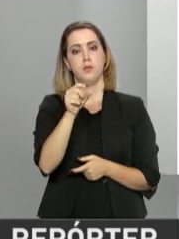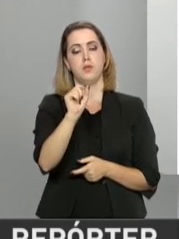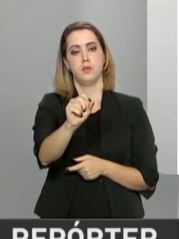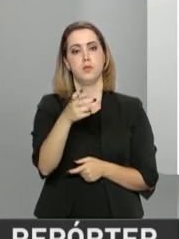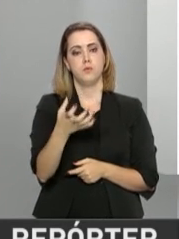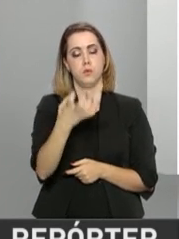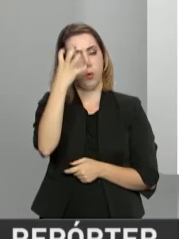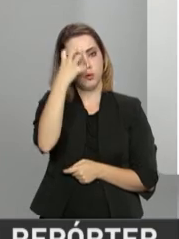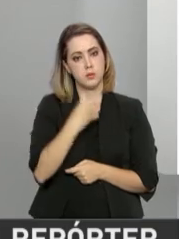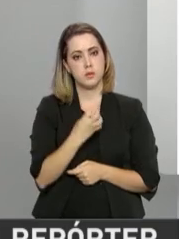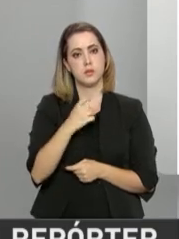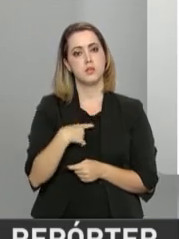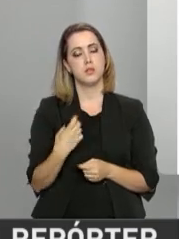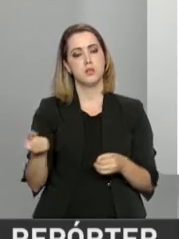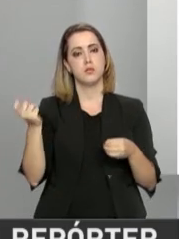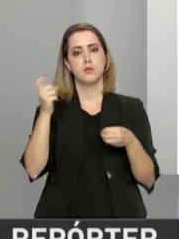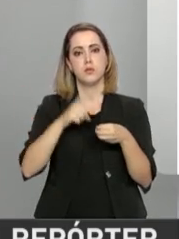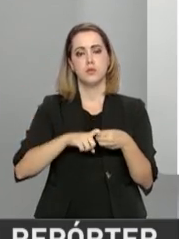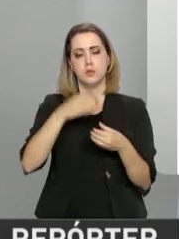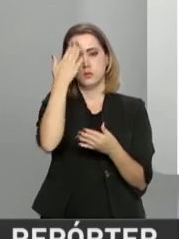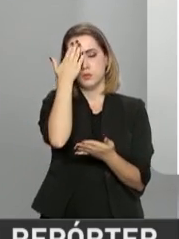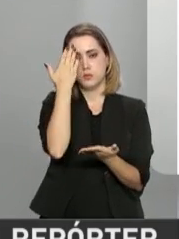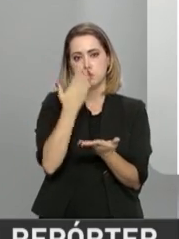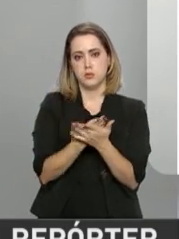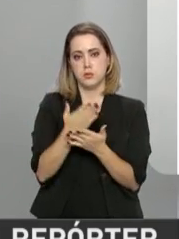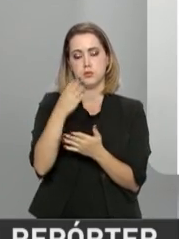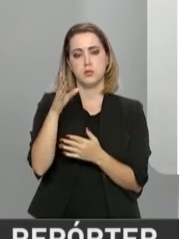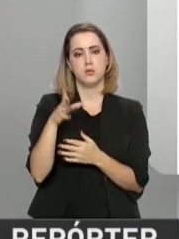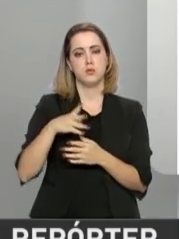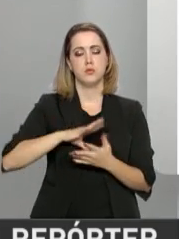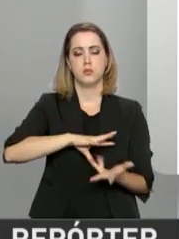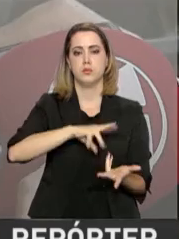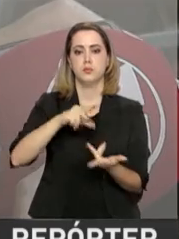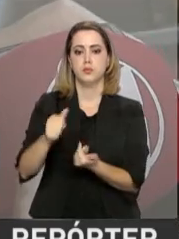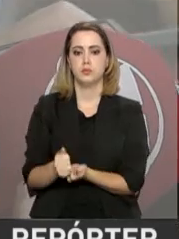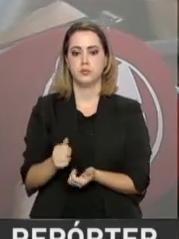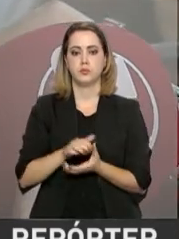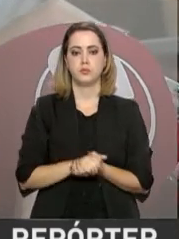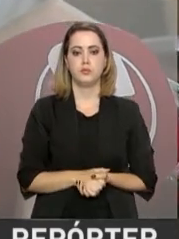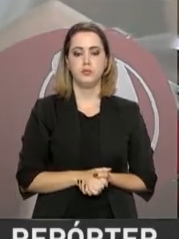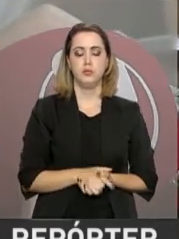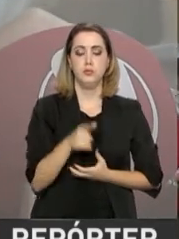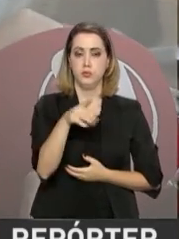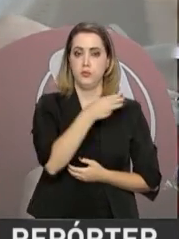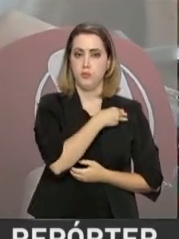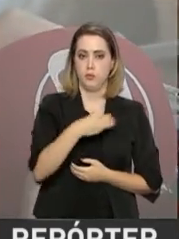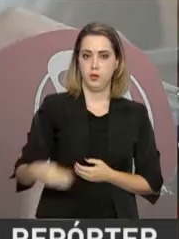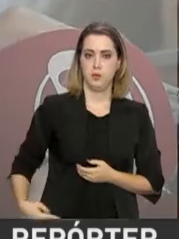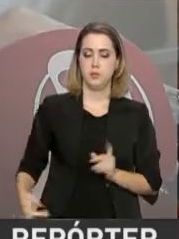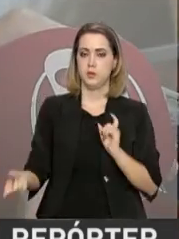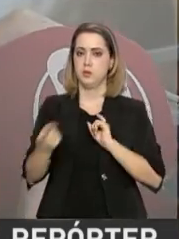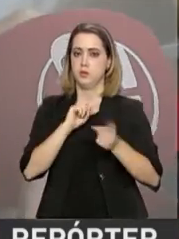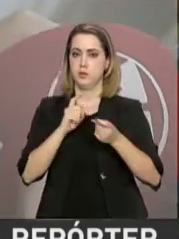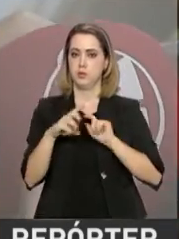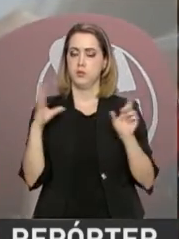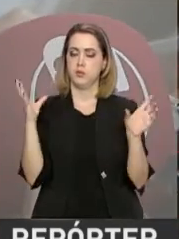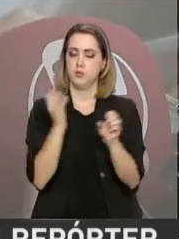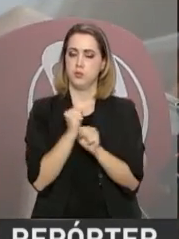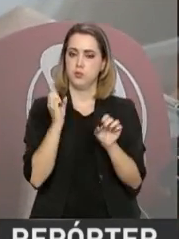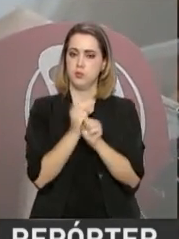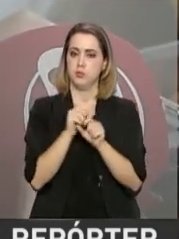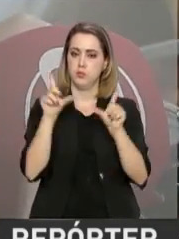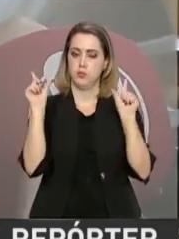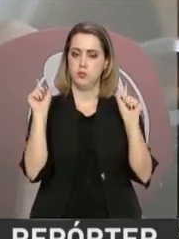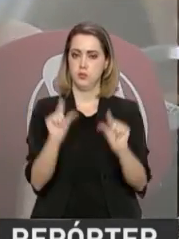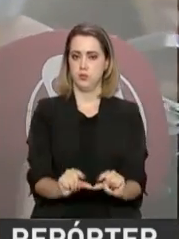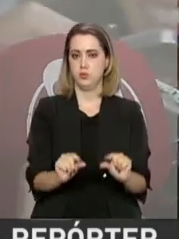com seriedade, recobraremos a credibilidade no plano internacional. Para o ministro da Fazenda, Henrique Meirelles, a redução dos